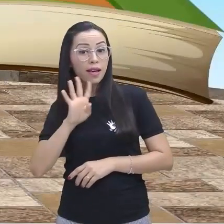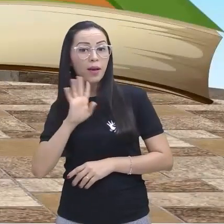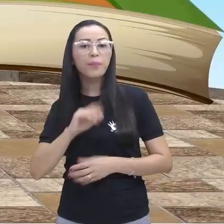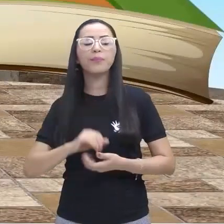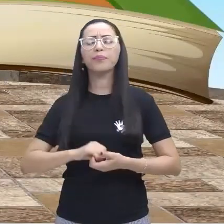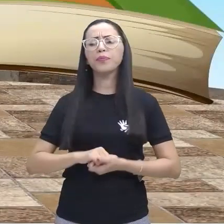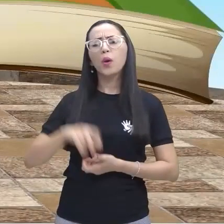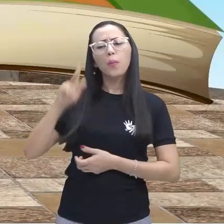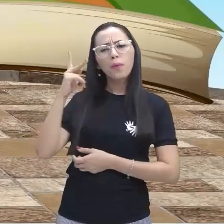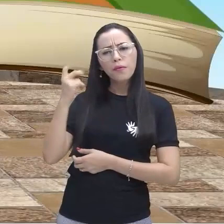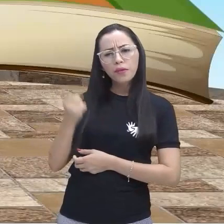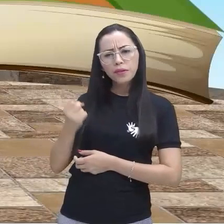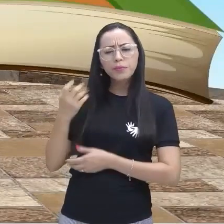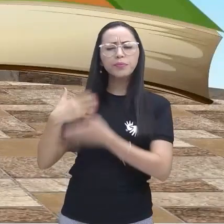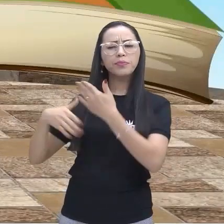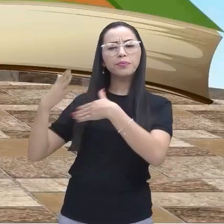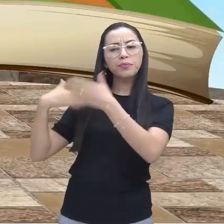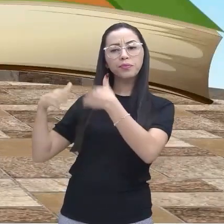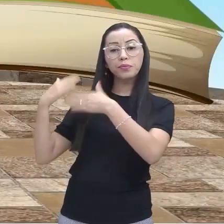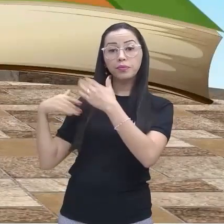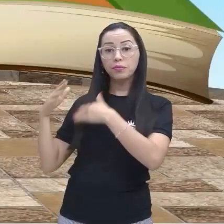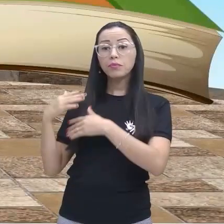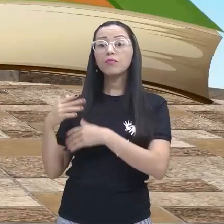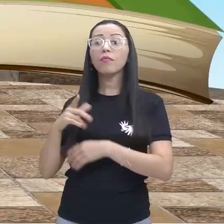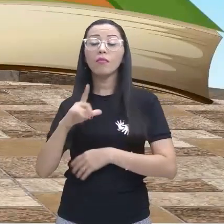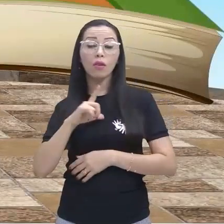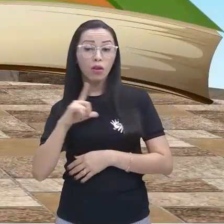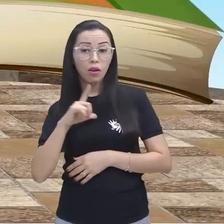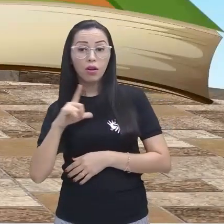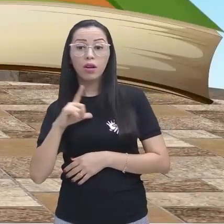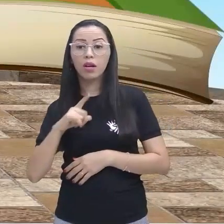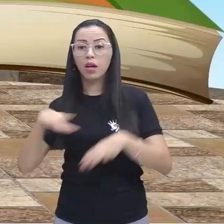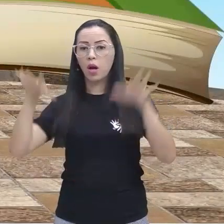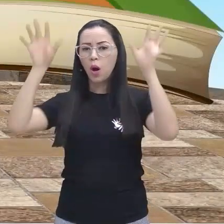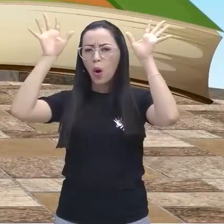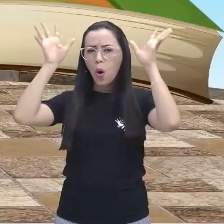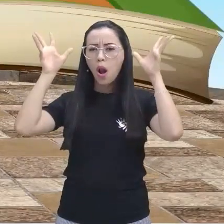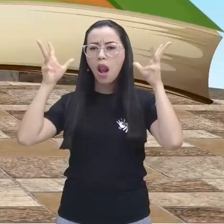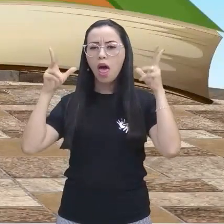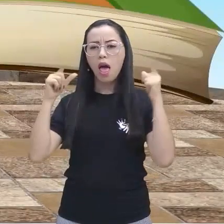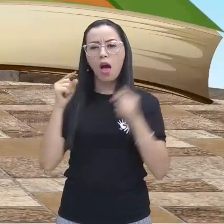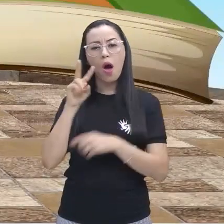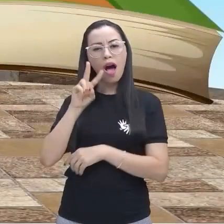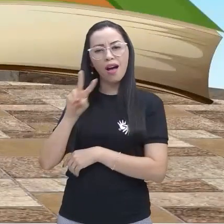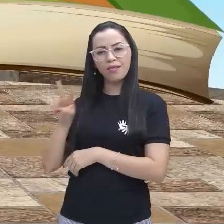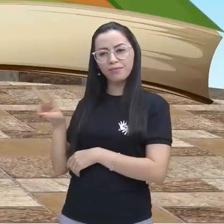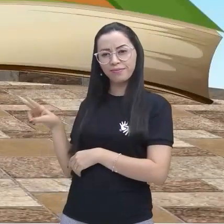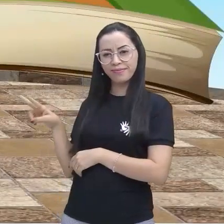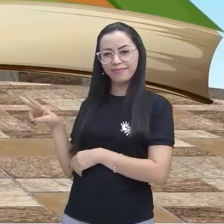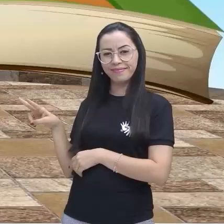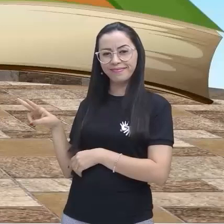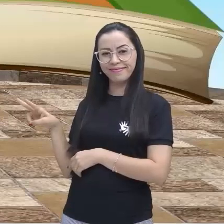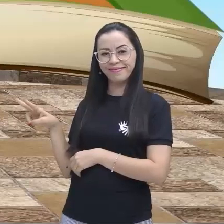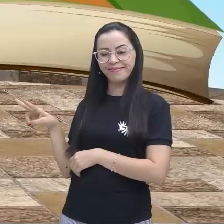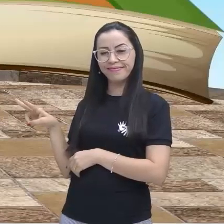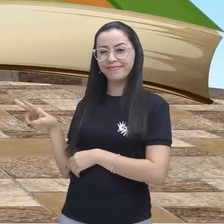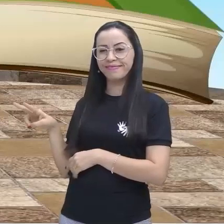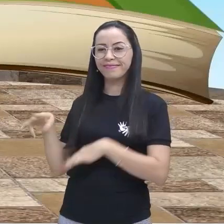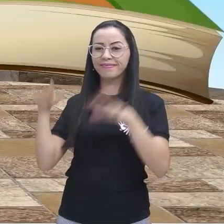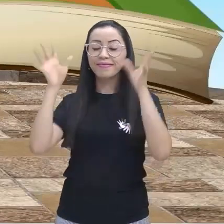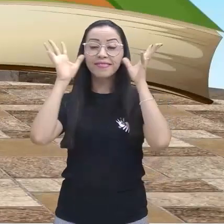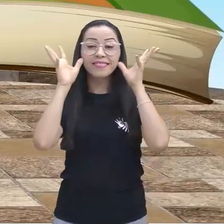Certo dia, estava um leão, olha o